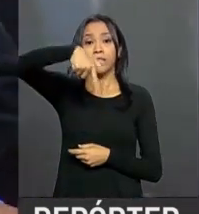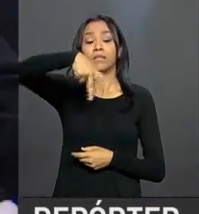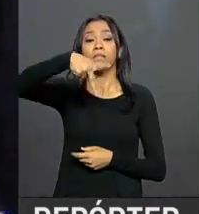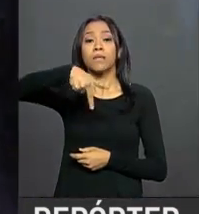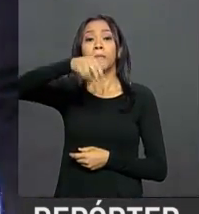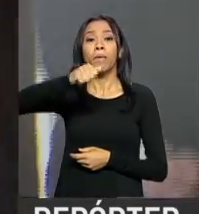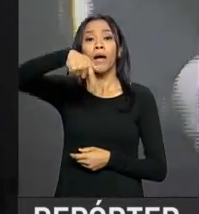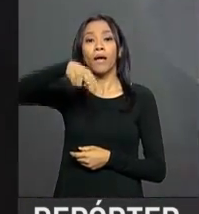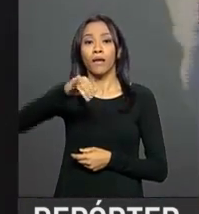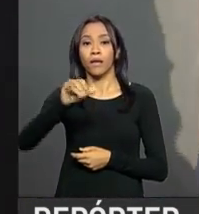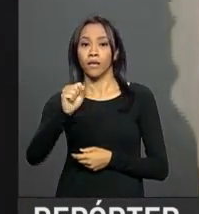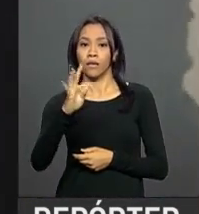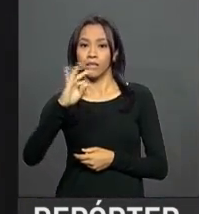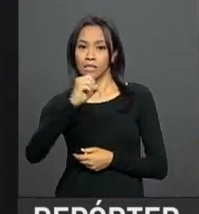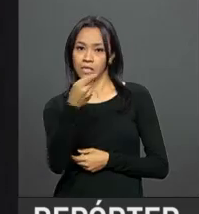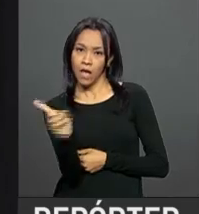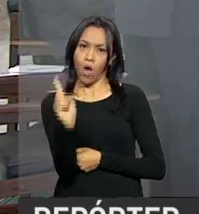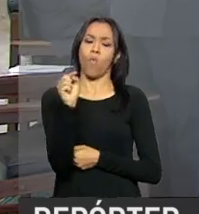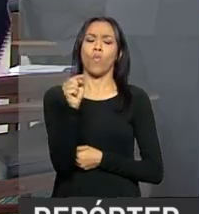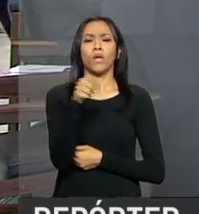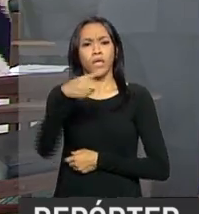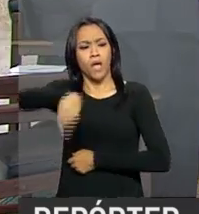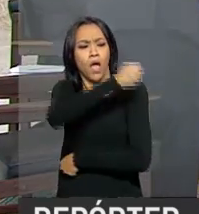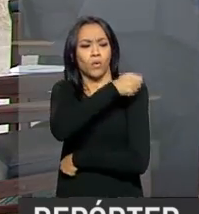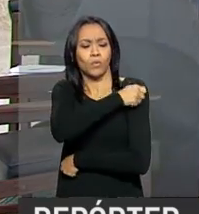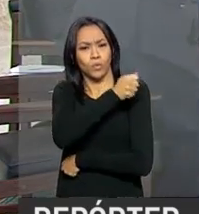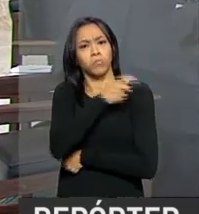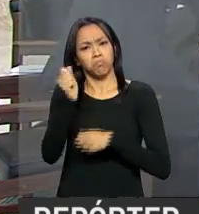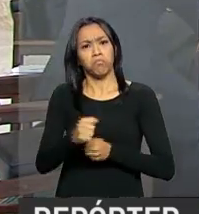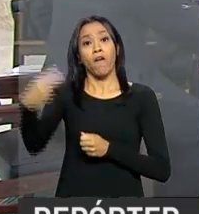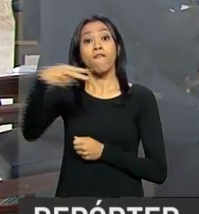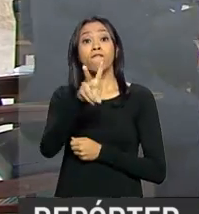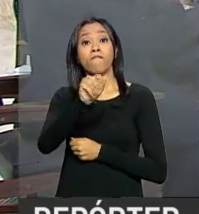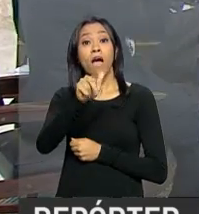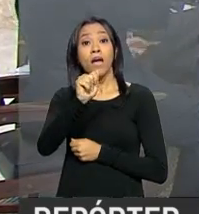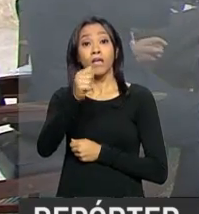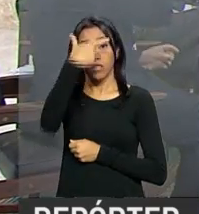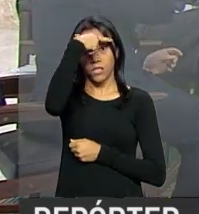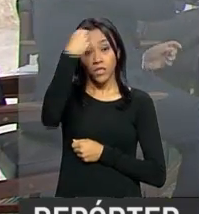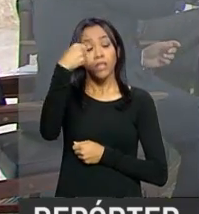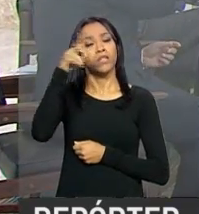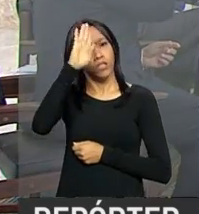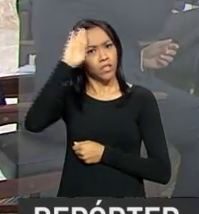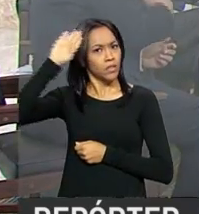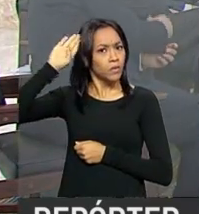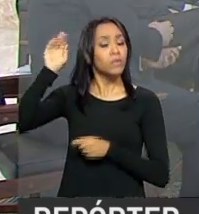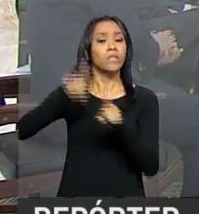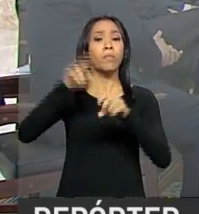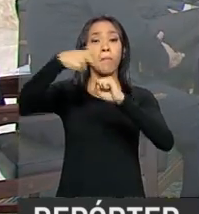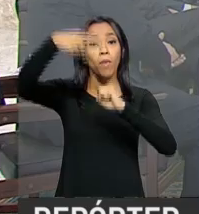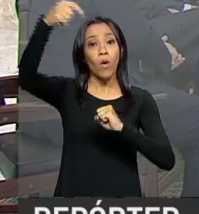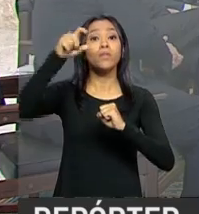um acordo possibilitou que estudantes paquistaneses concorressem a vagas de graduação e a bolsas de pós-graduação